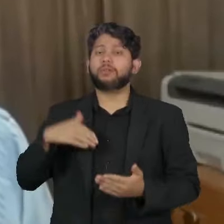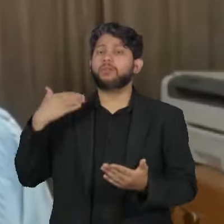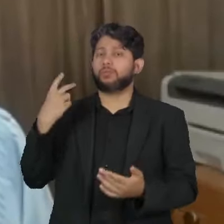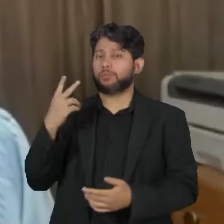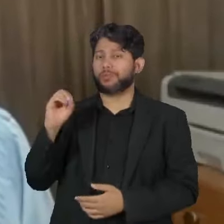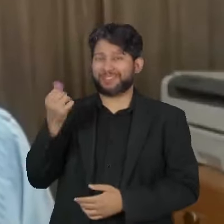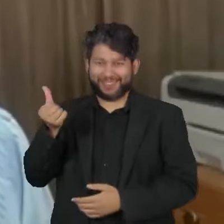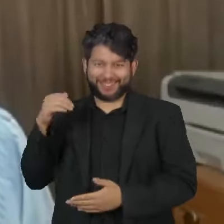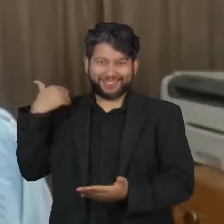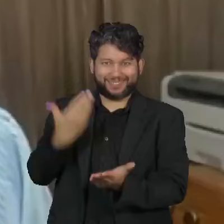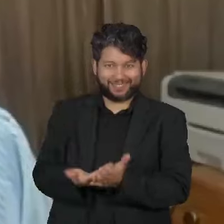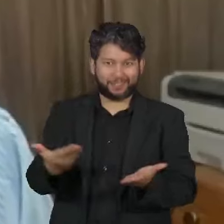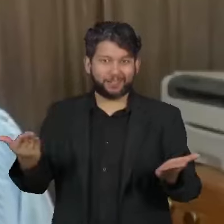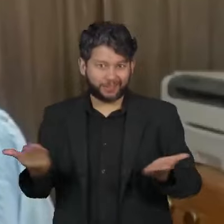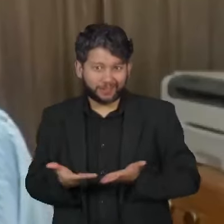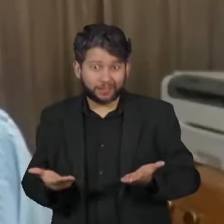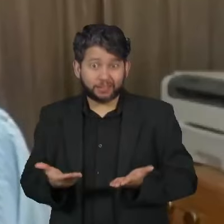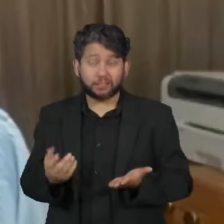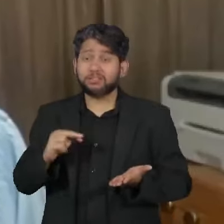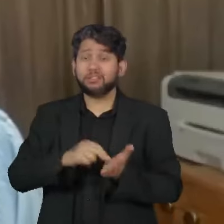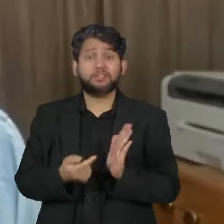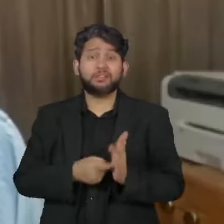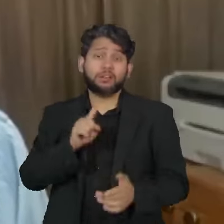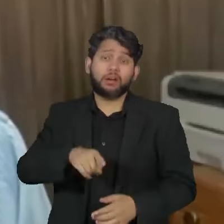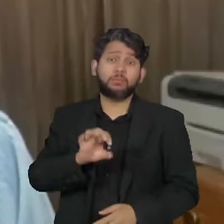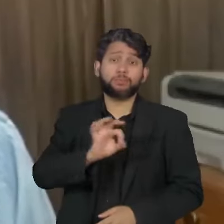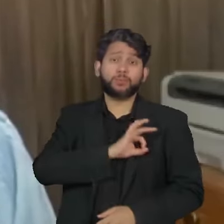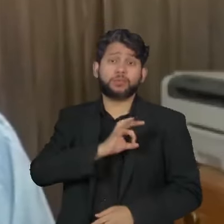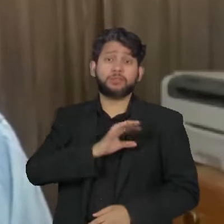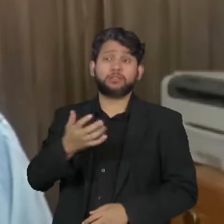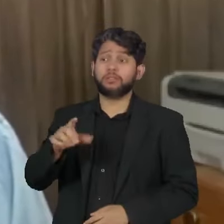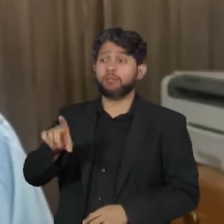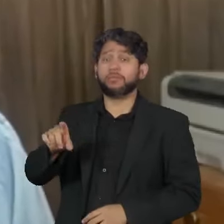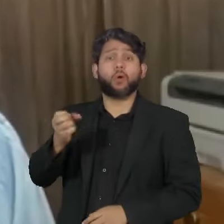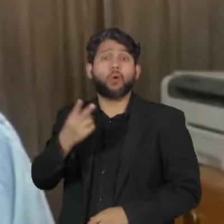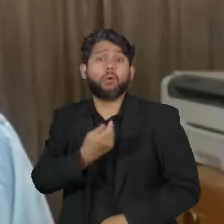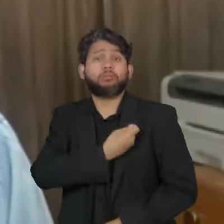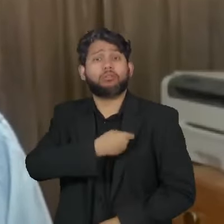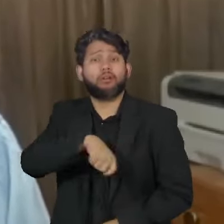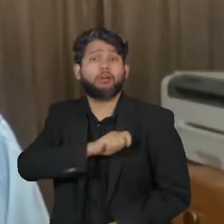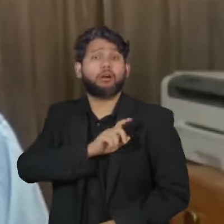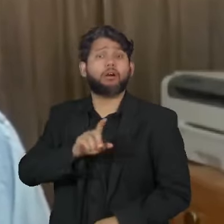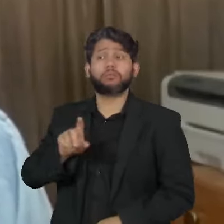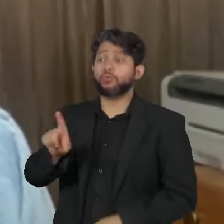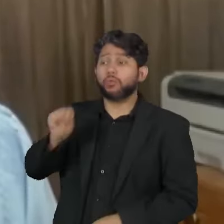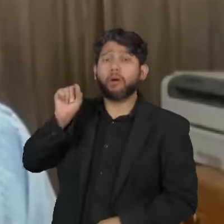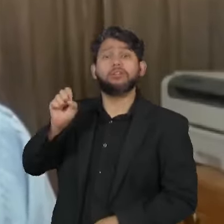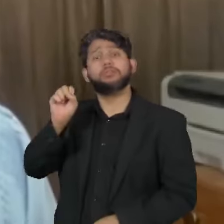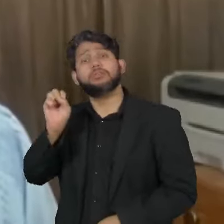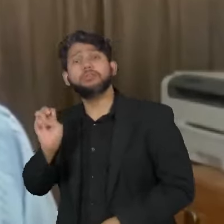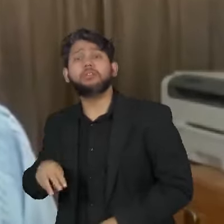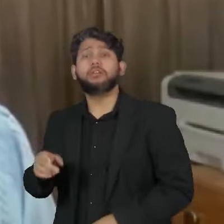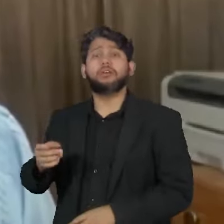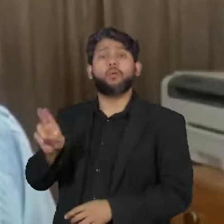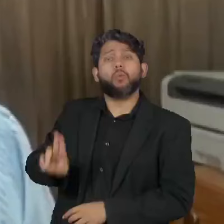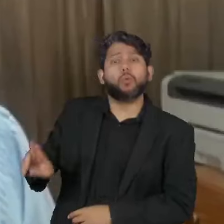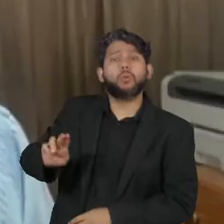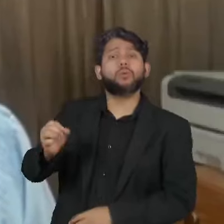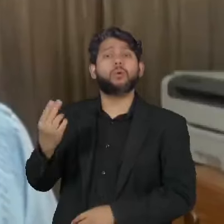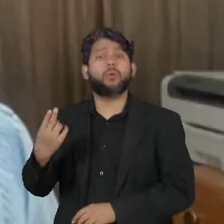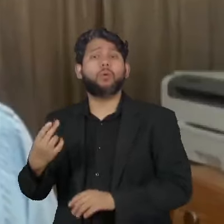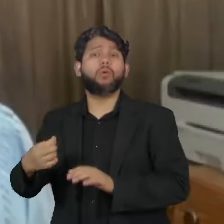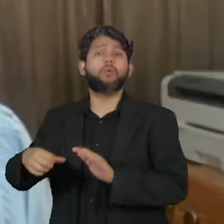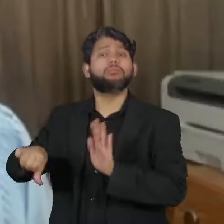ficou uma definição que, de fato, dependeu muito das forças de segurança pública, da atuação e do modo como isso é relatado no inquérito